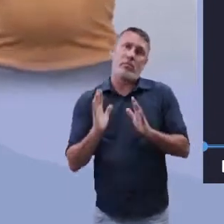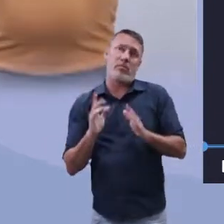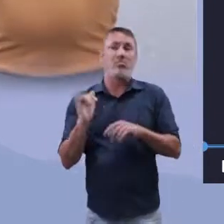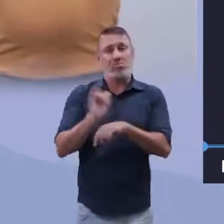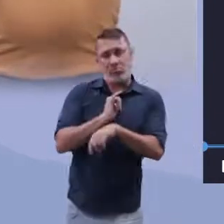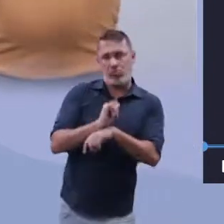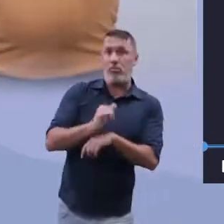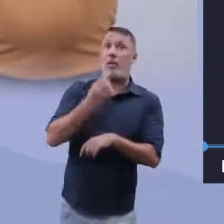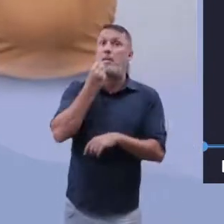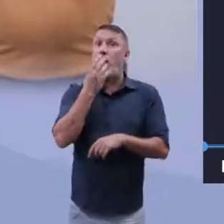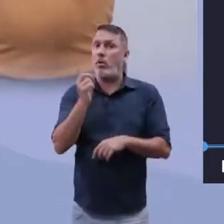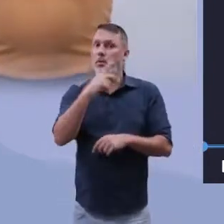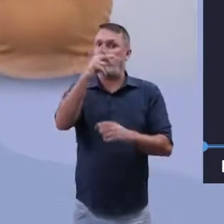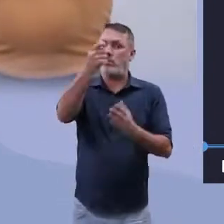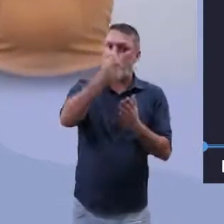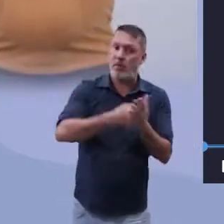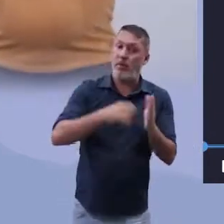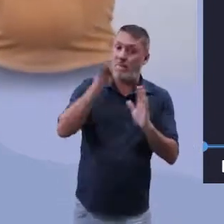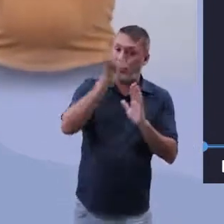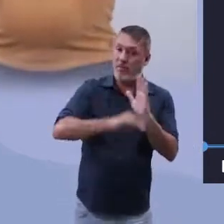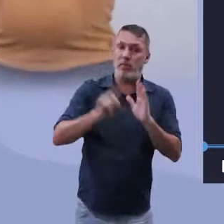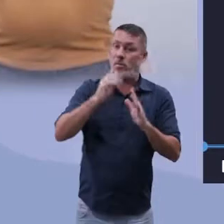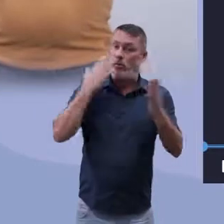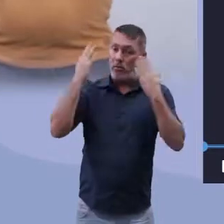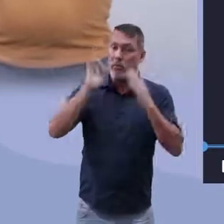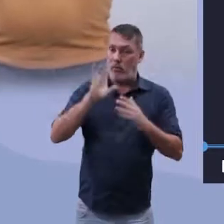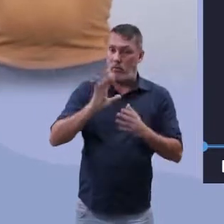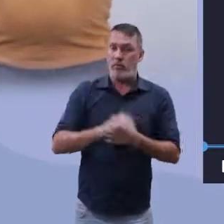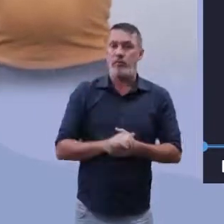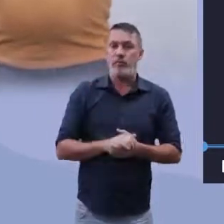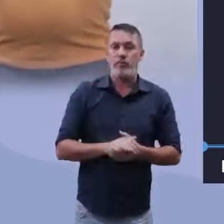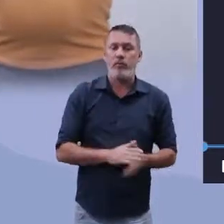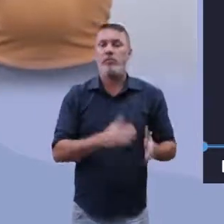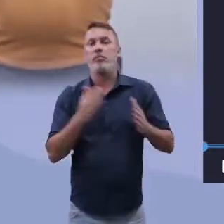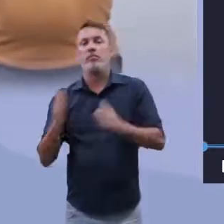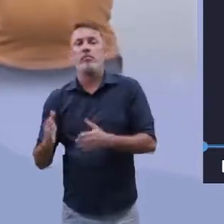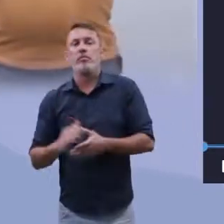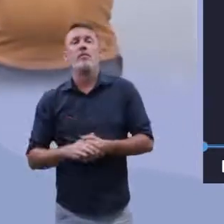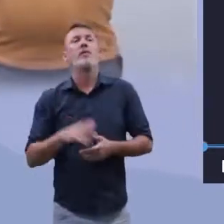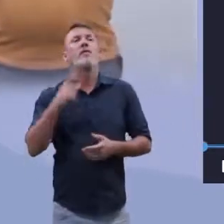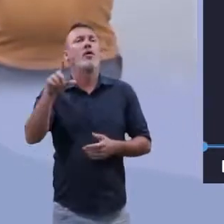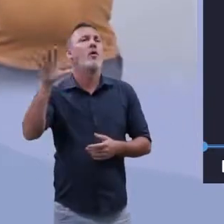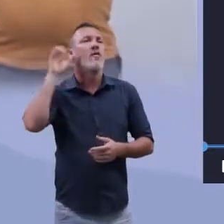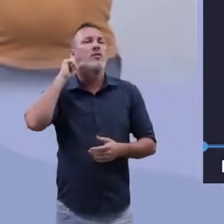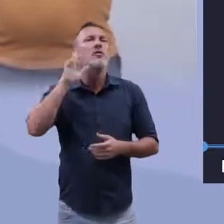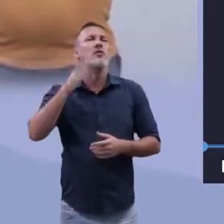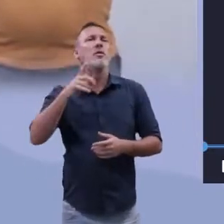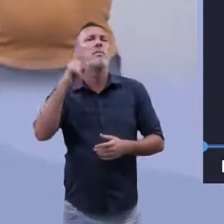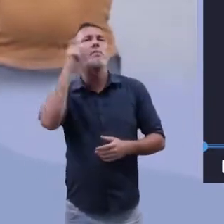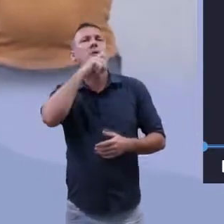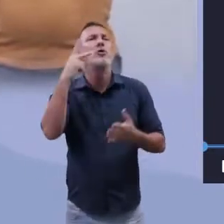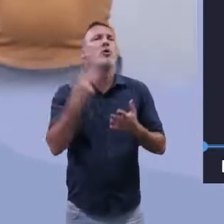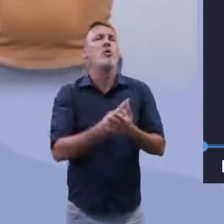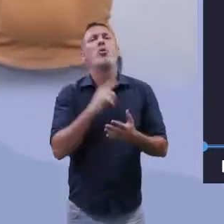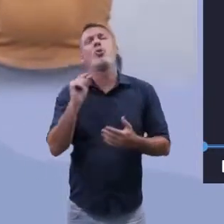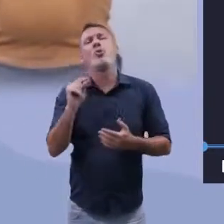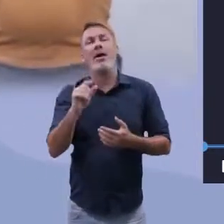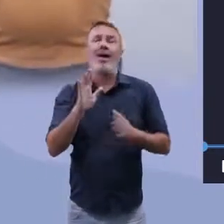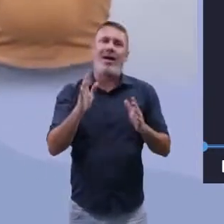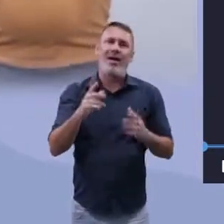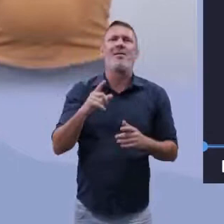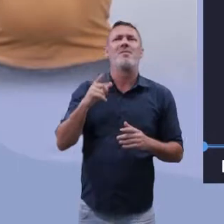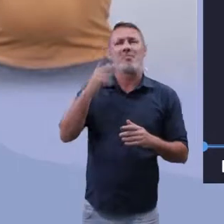mas uma boa estratégia. Não é para jogar no seu texto, mas só para analisar. Quando que você já ouviu uma mentira? Eu ouvi uma mentira